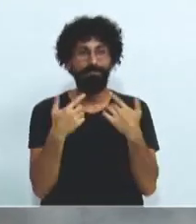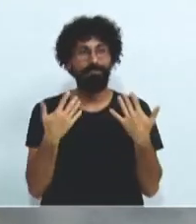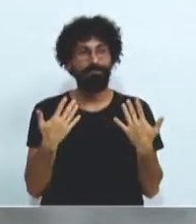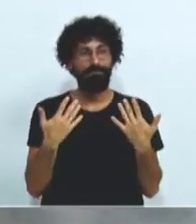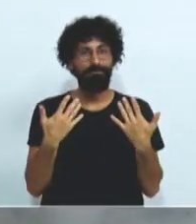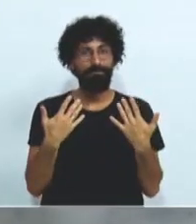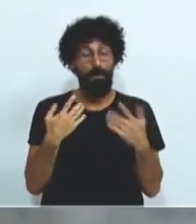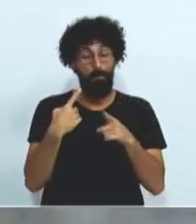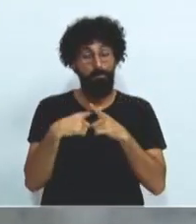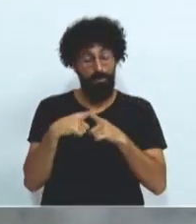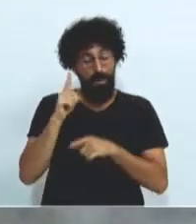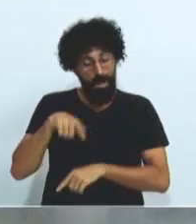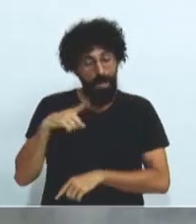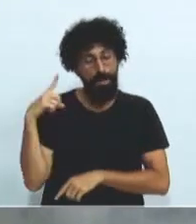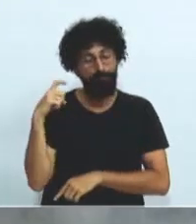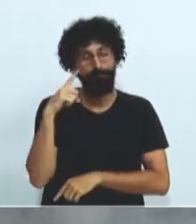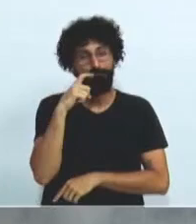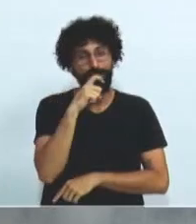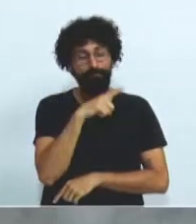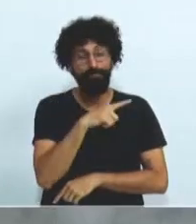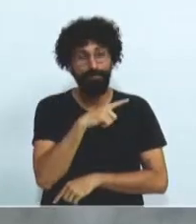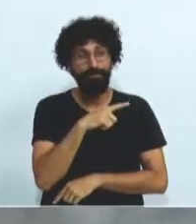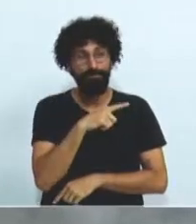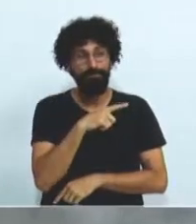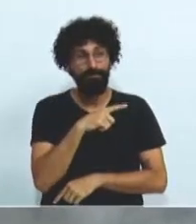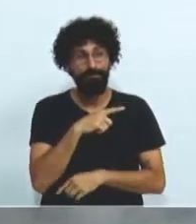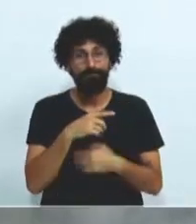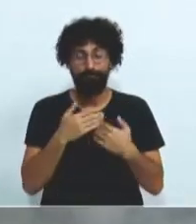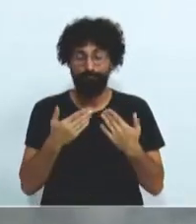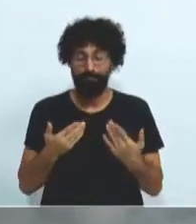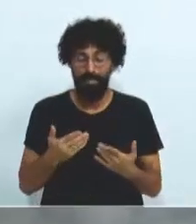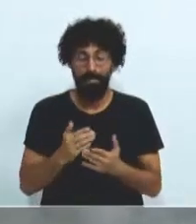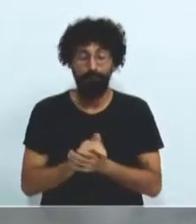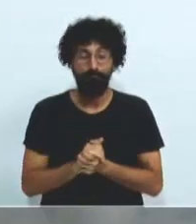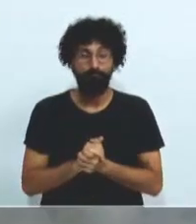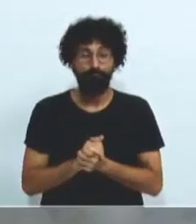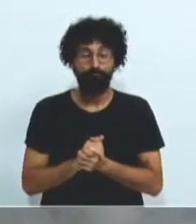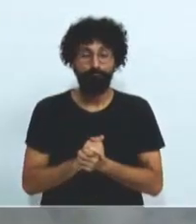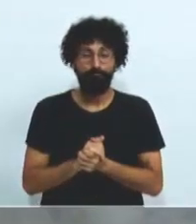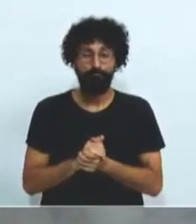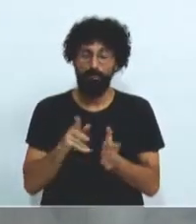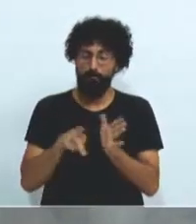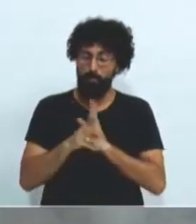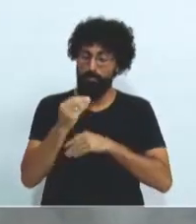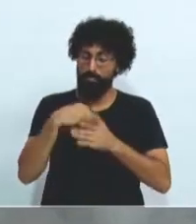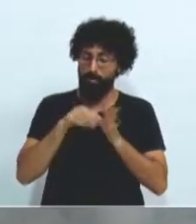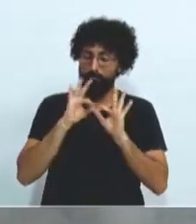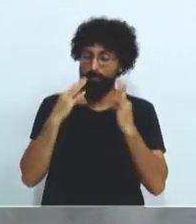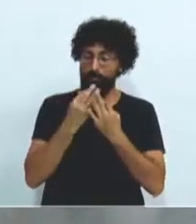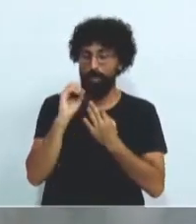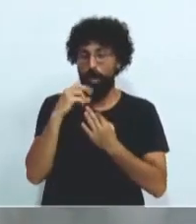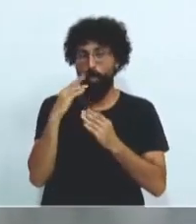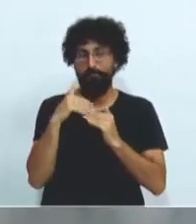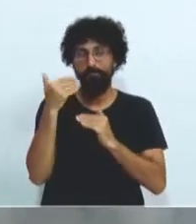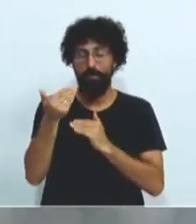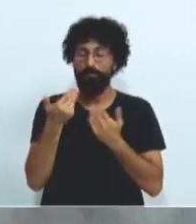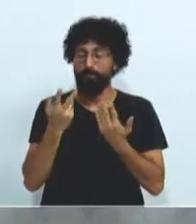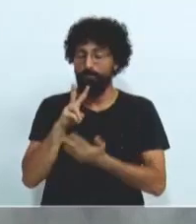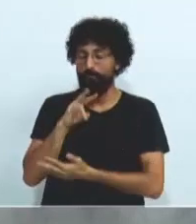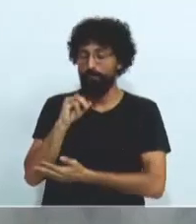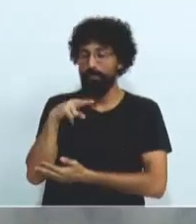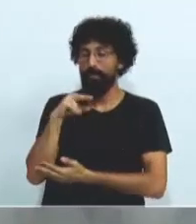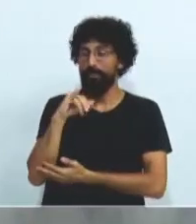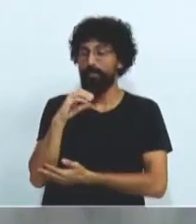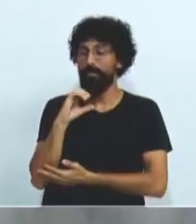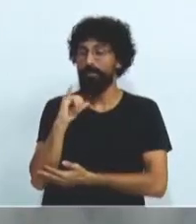1 em 100 doadores aparentados e 1 em 100 mil não aparentados. O Vinícius Soares foi